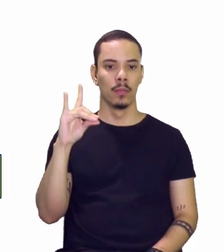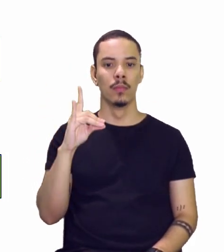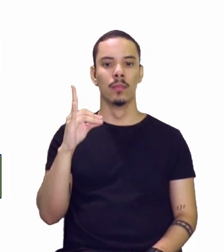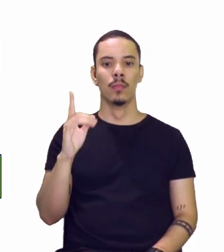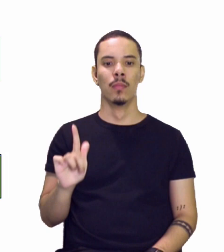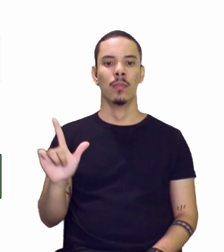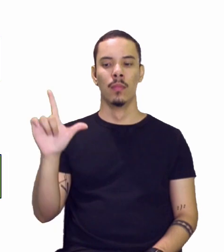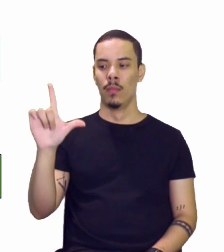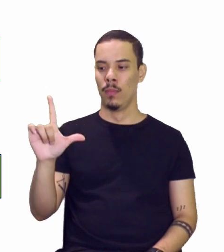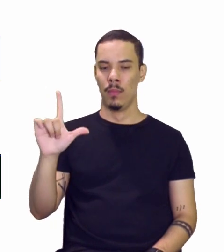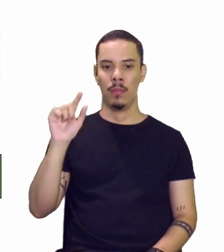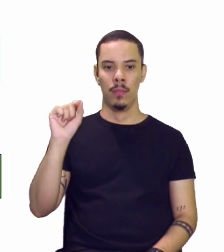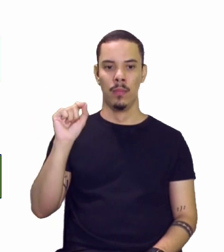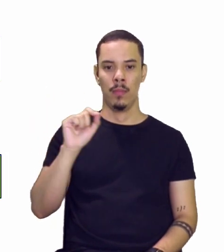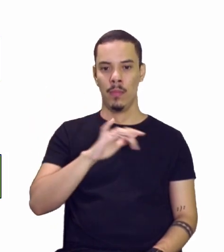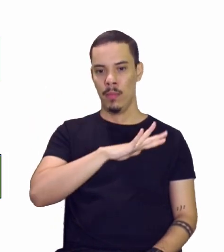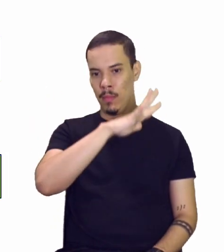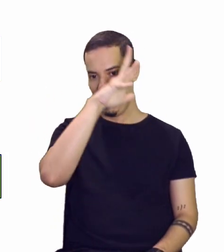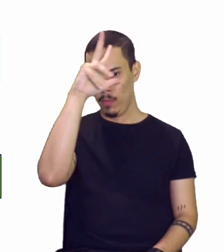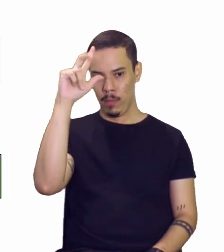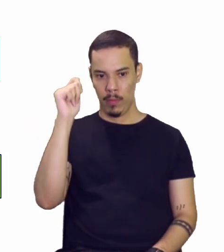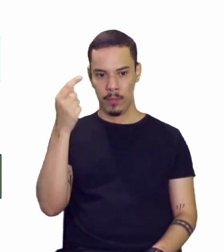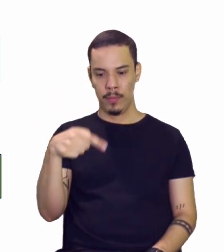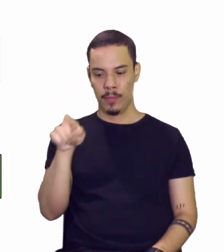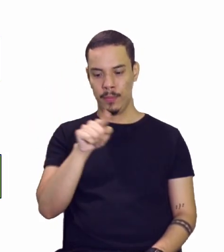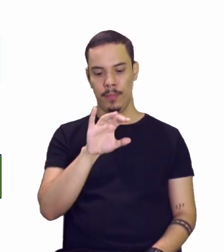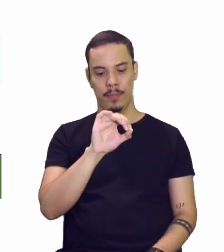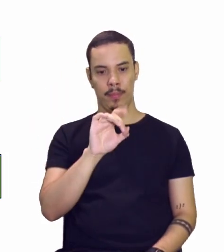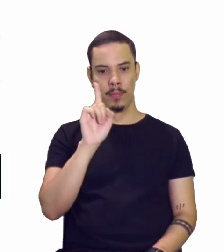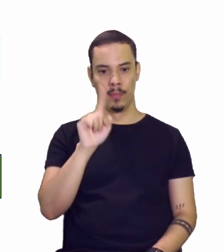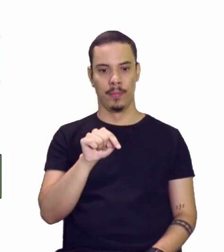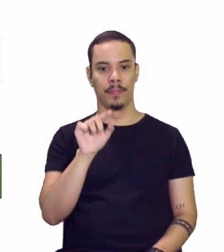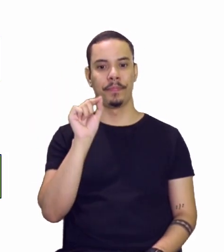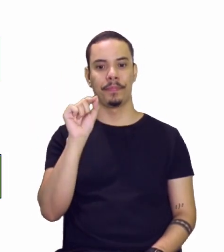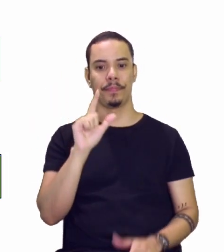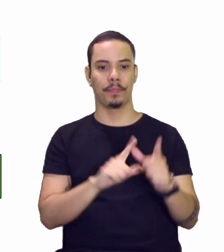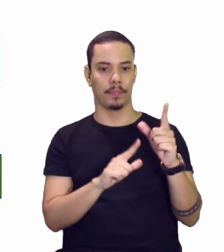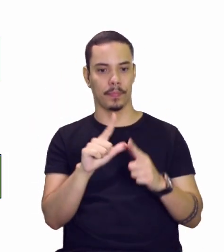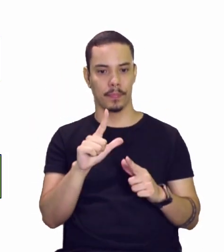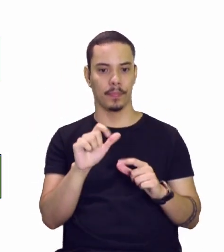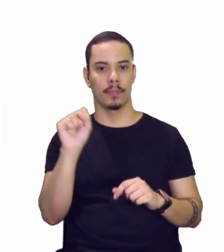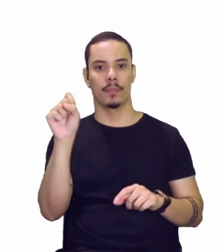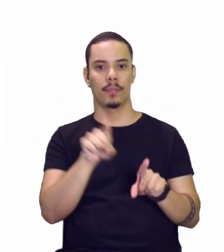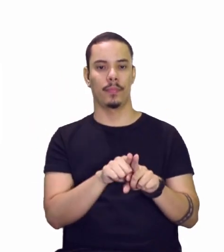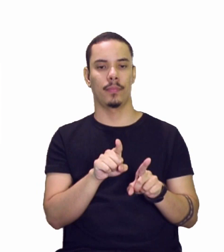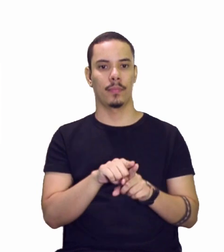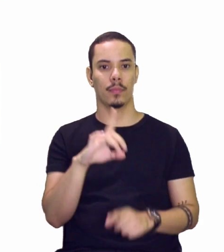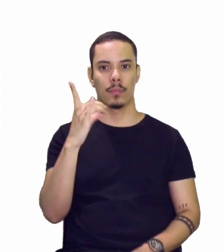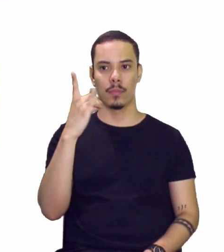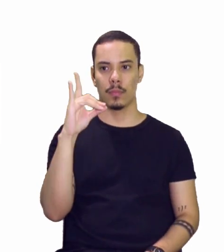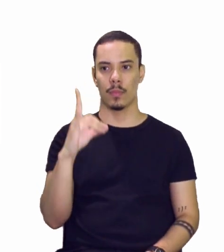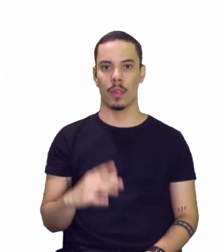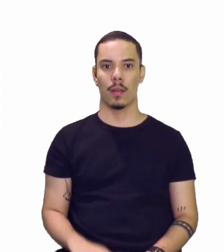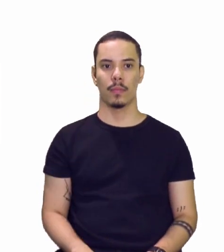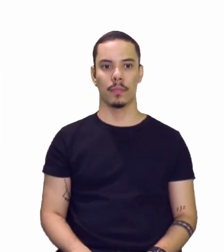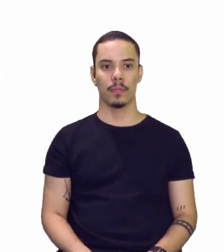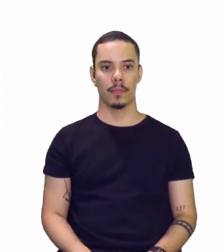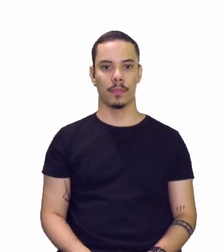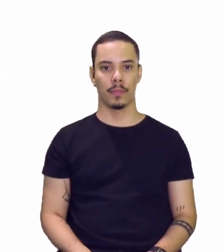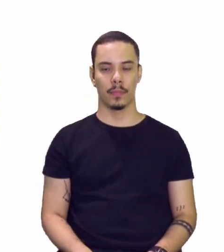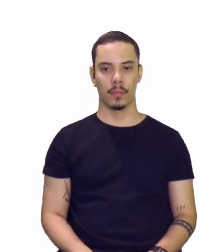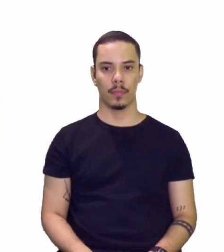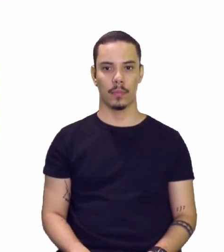Mato Grosso, ao oeste o estado do Acre e da Bolívia. Os pontos extremos são